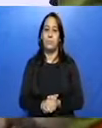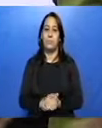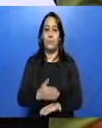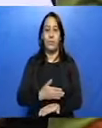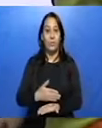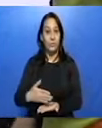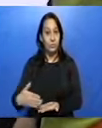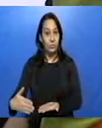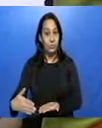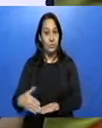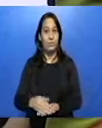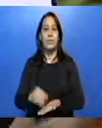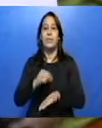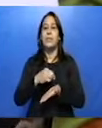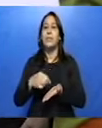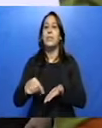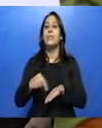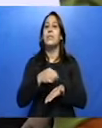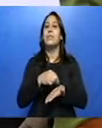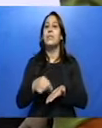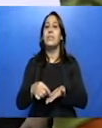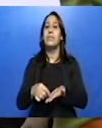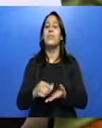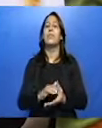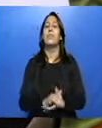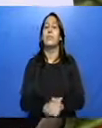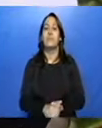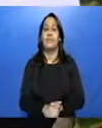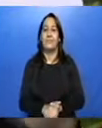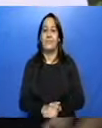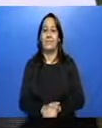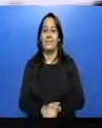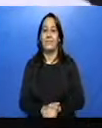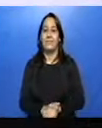Partindo, escreveram. Então, vamos lá.